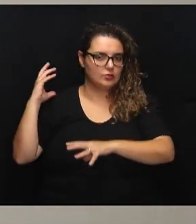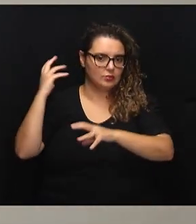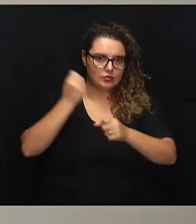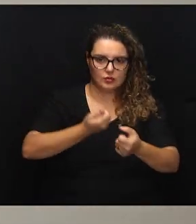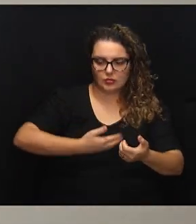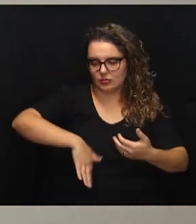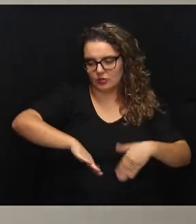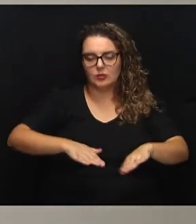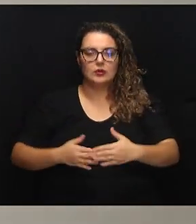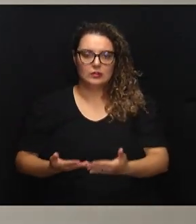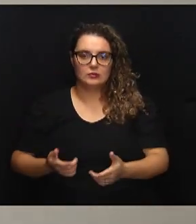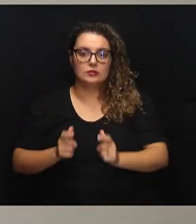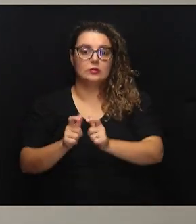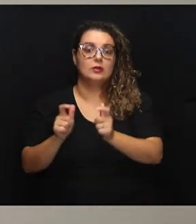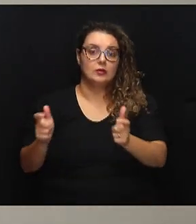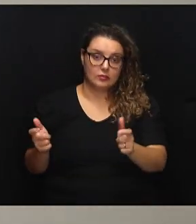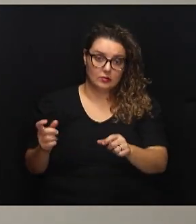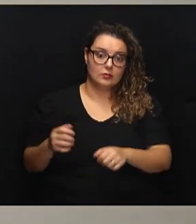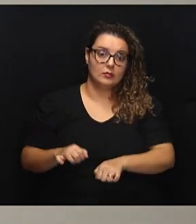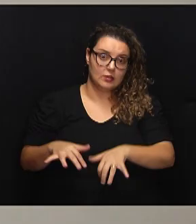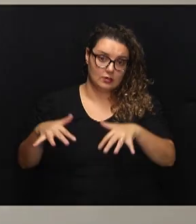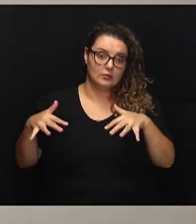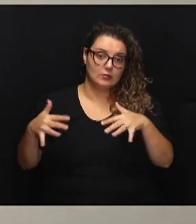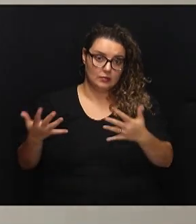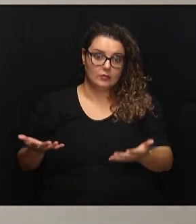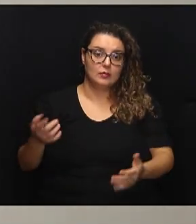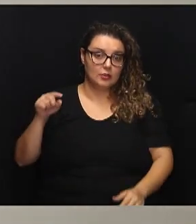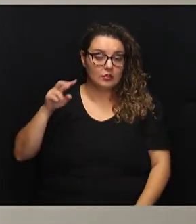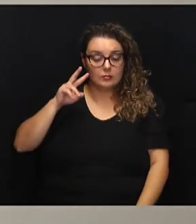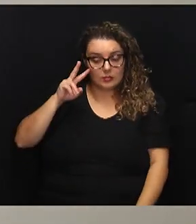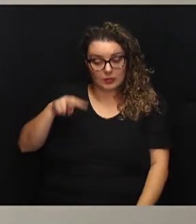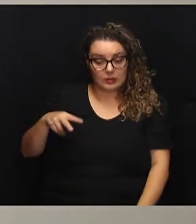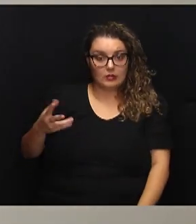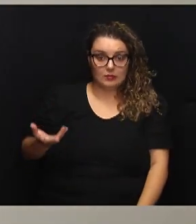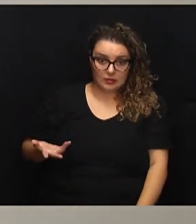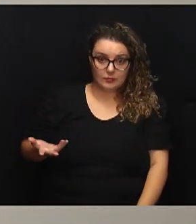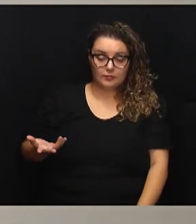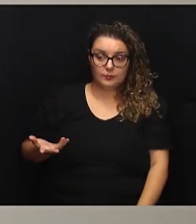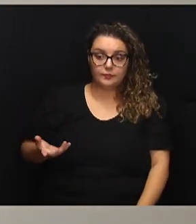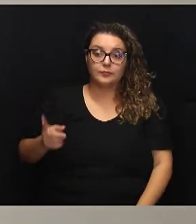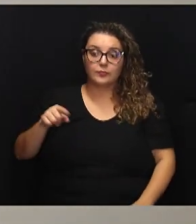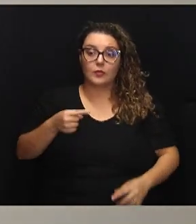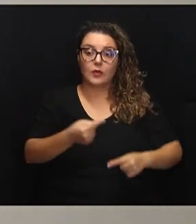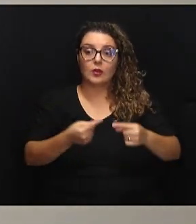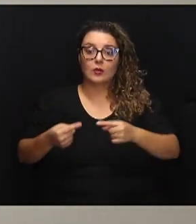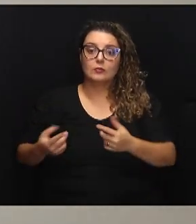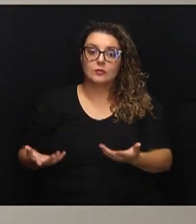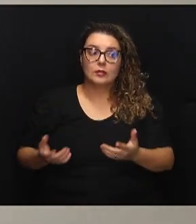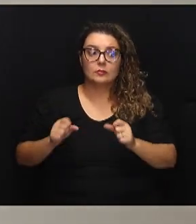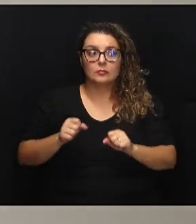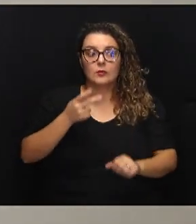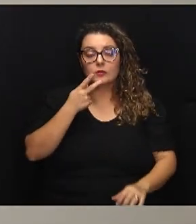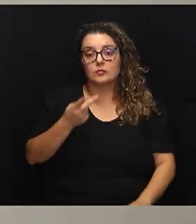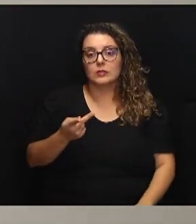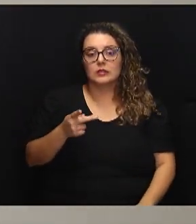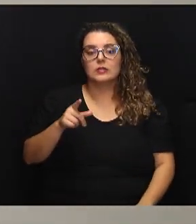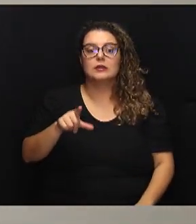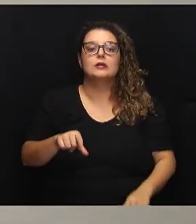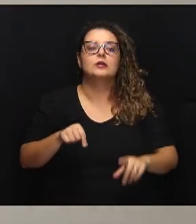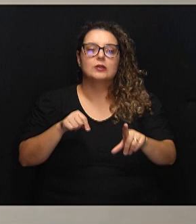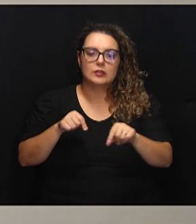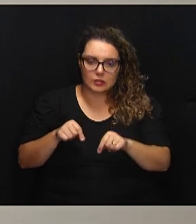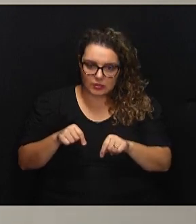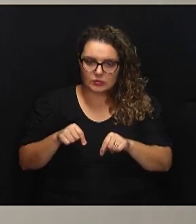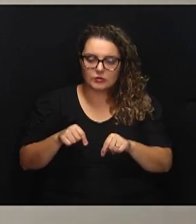karatê, enfim, tem aumentado muito o público também por essa modalidade. Então entra uma discussão assim que eu posso dizer que a escolha em si por